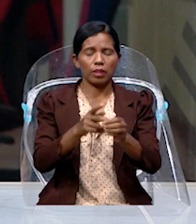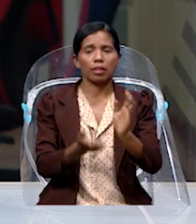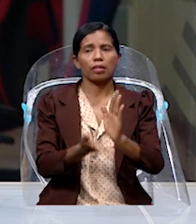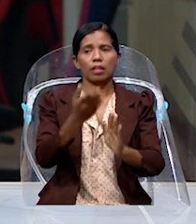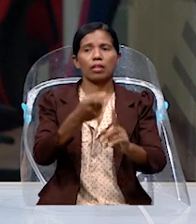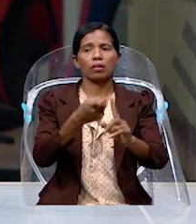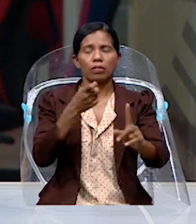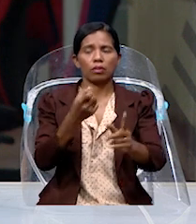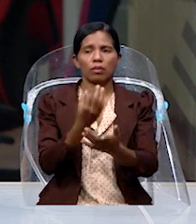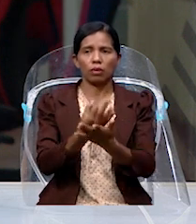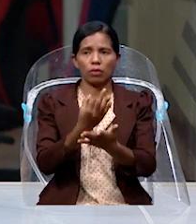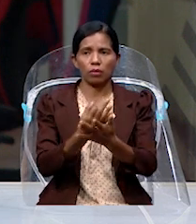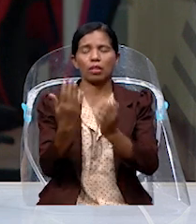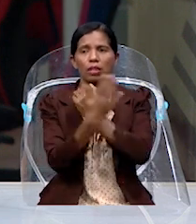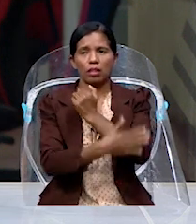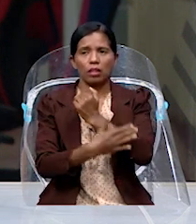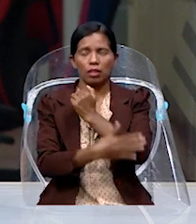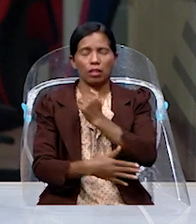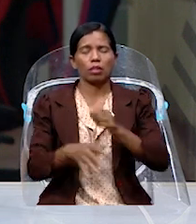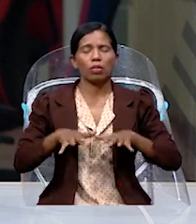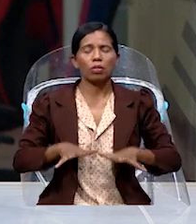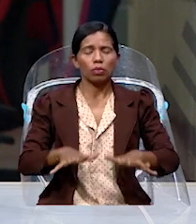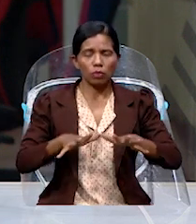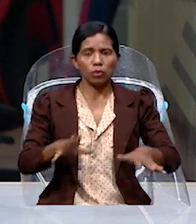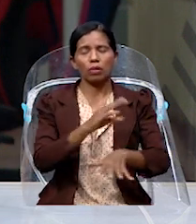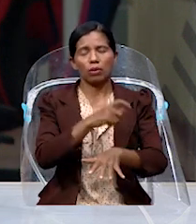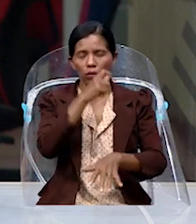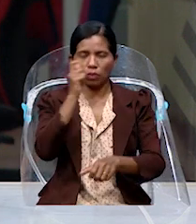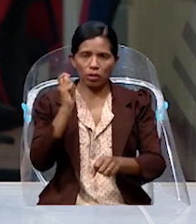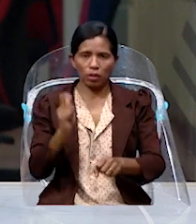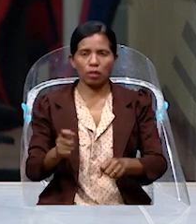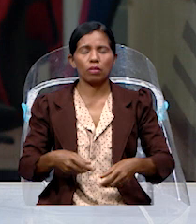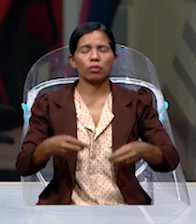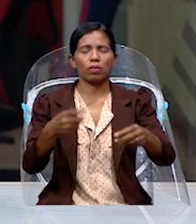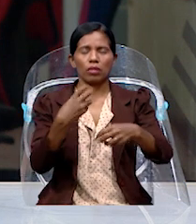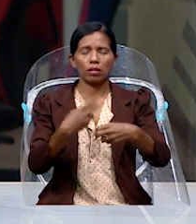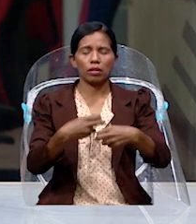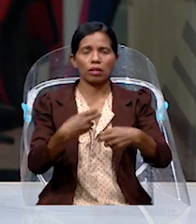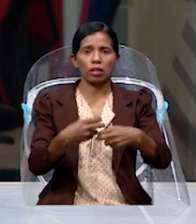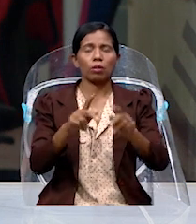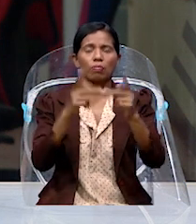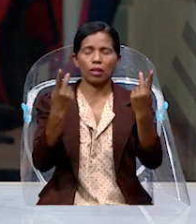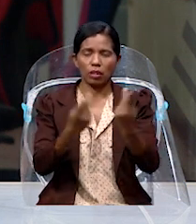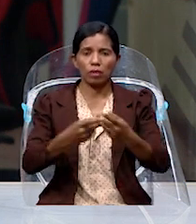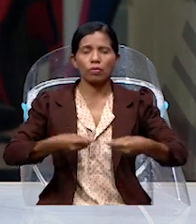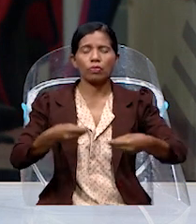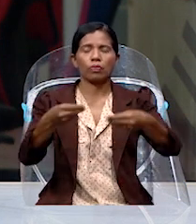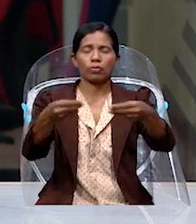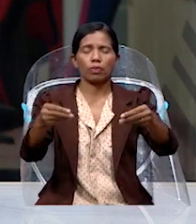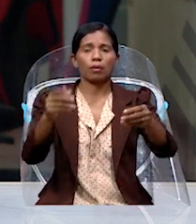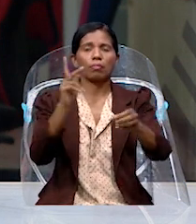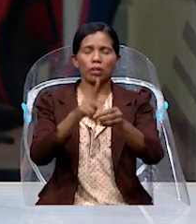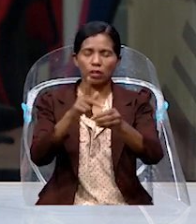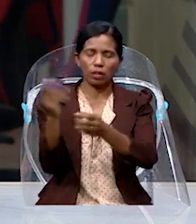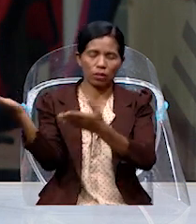moço si funo entre nação Rússia ou Ucrânia, nebe afeta ba companhia operador supplier Mina Sira, ato importa